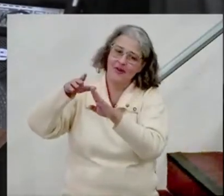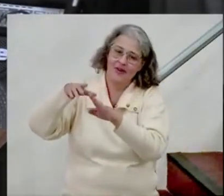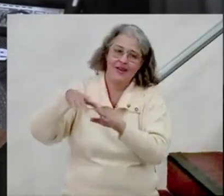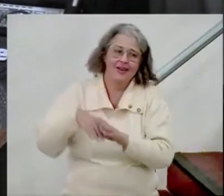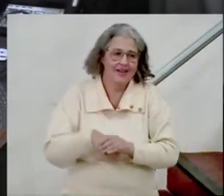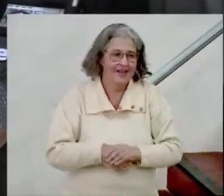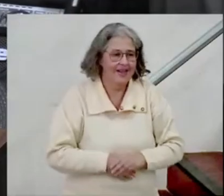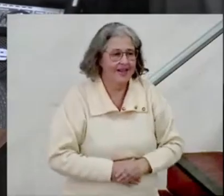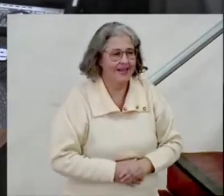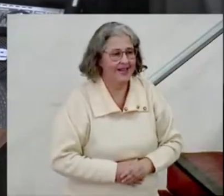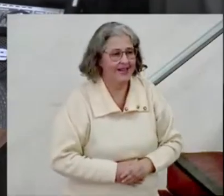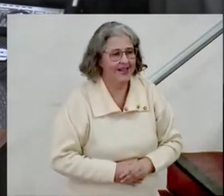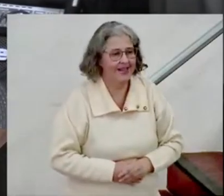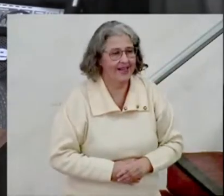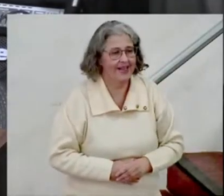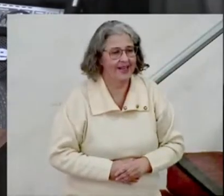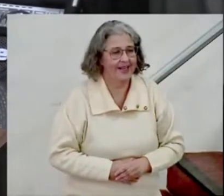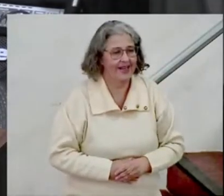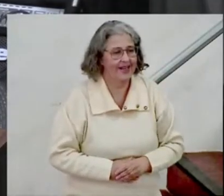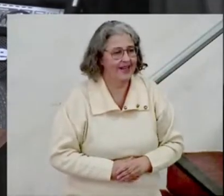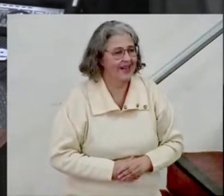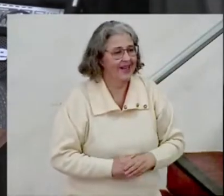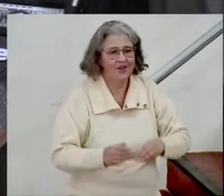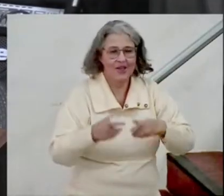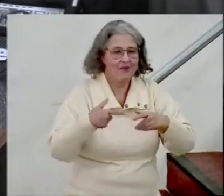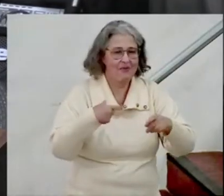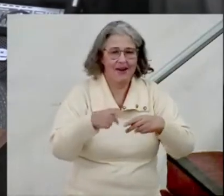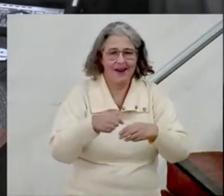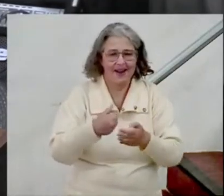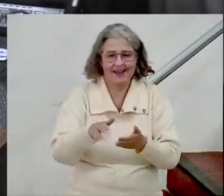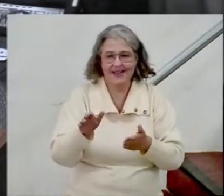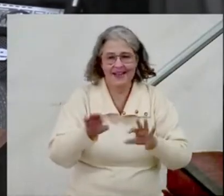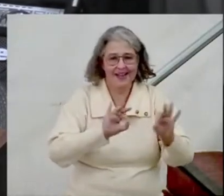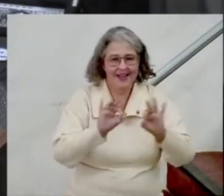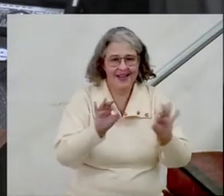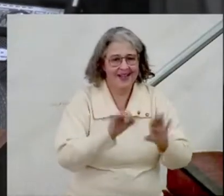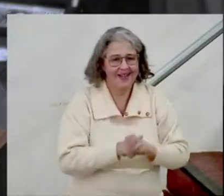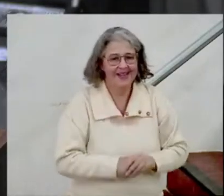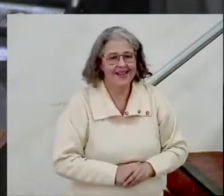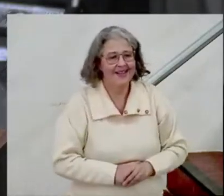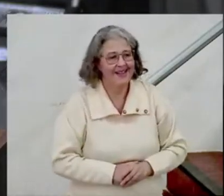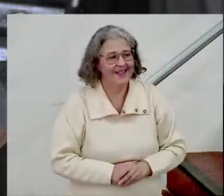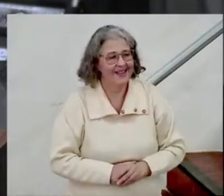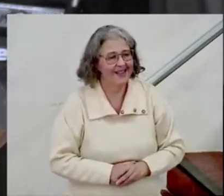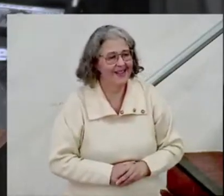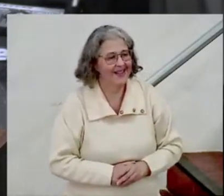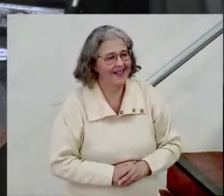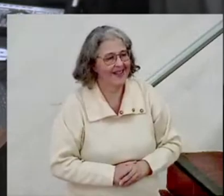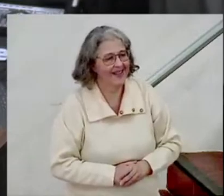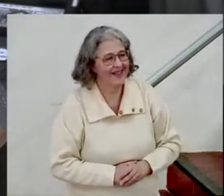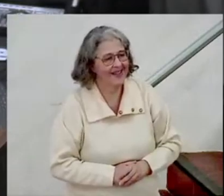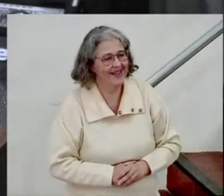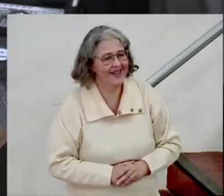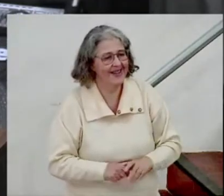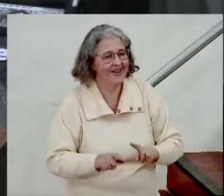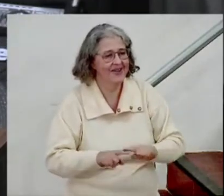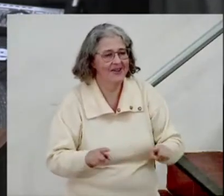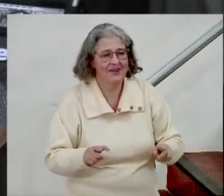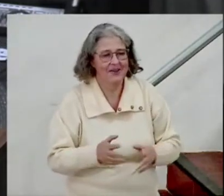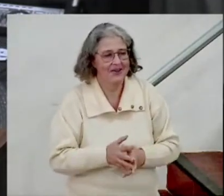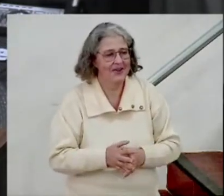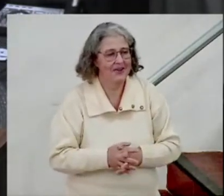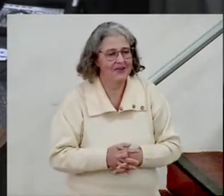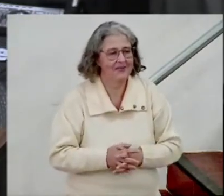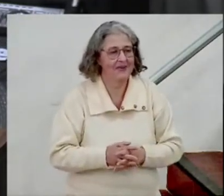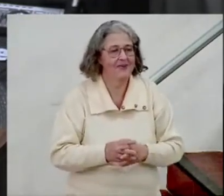eu soube que tem uma discussão aí, mas eu não quero polemizar, não. Só estou dizendo que eu estava com saudade. Mas, então eu pensei sobre o que